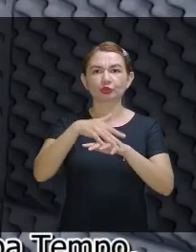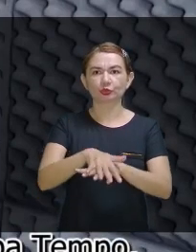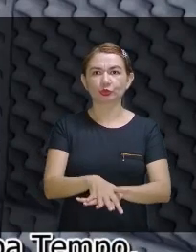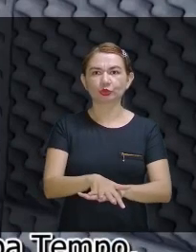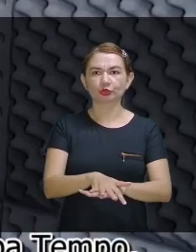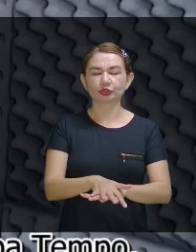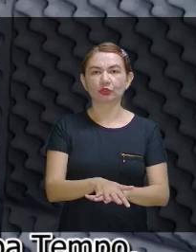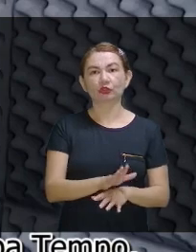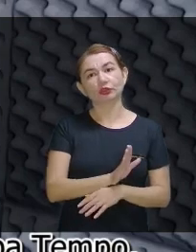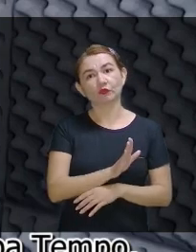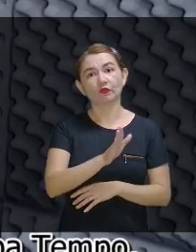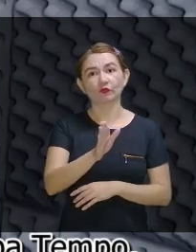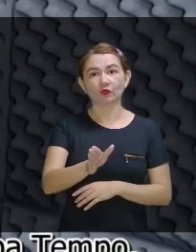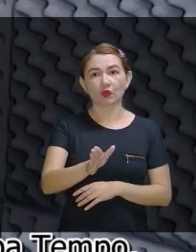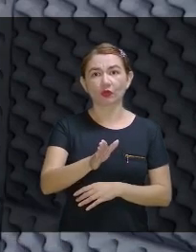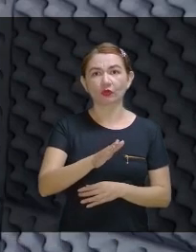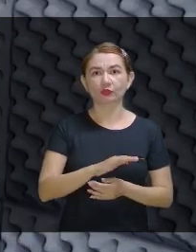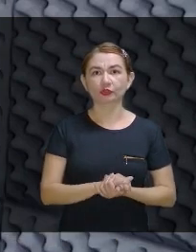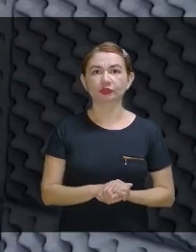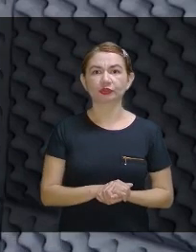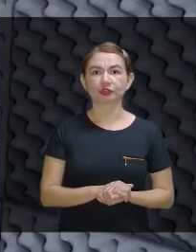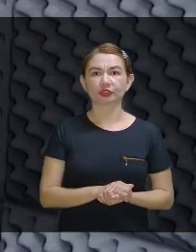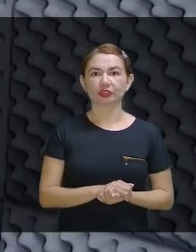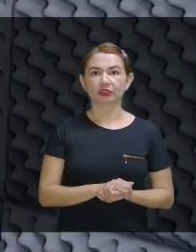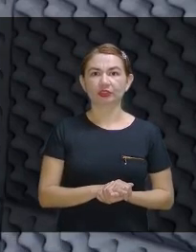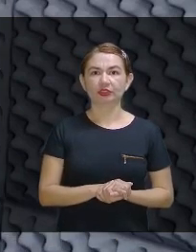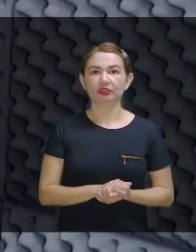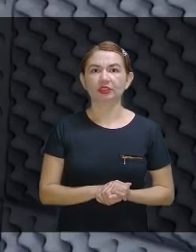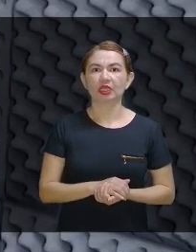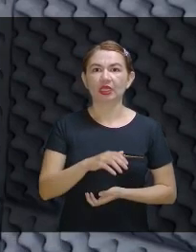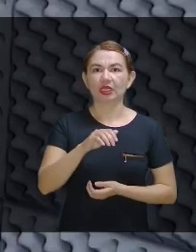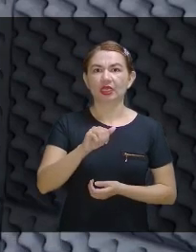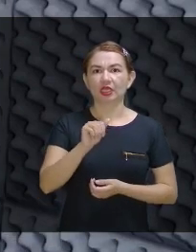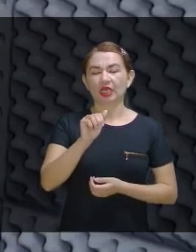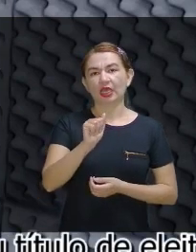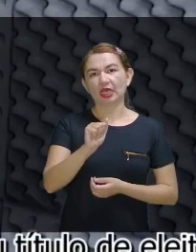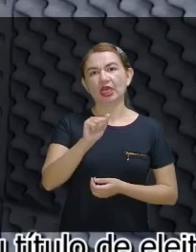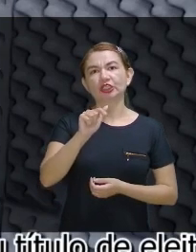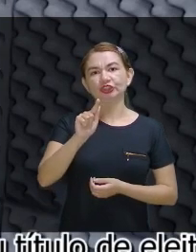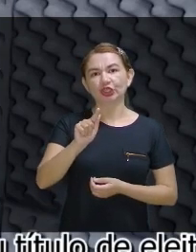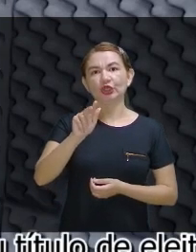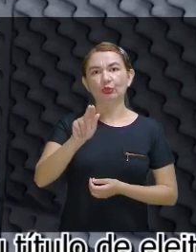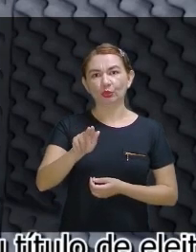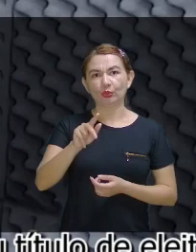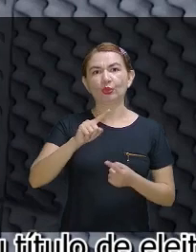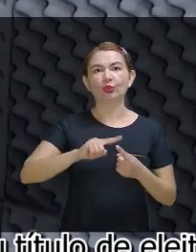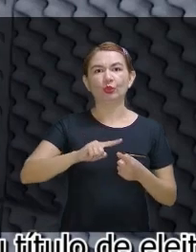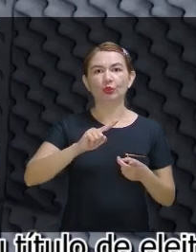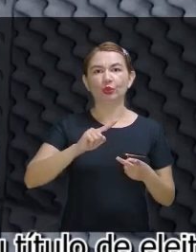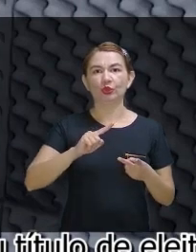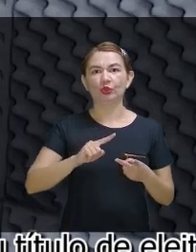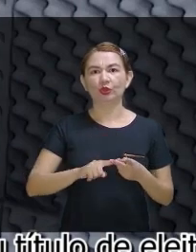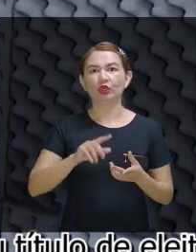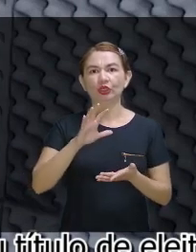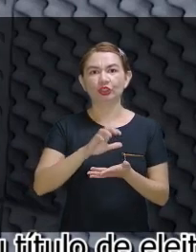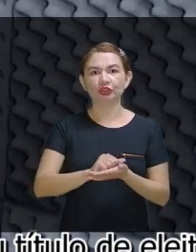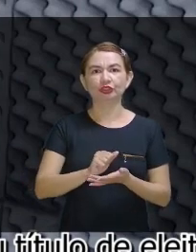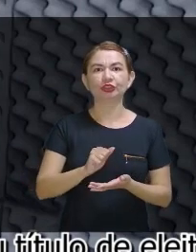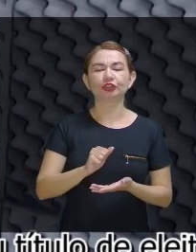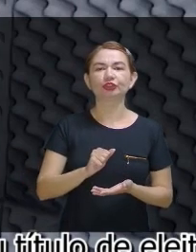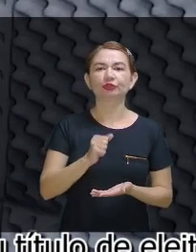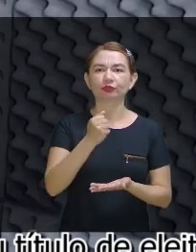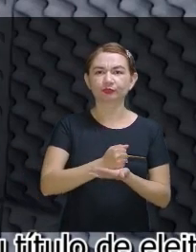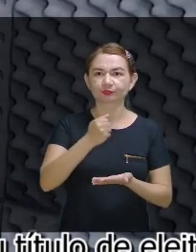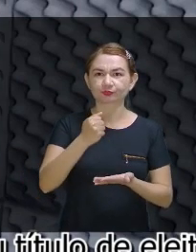comparecemos ao local, nós levamos o poupa-tempo, levamos a Advocacia Geral da União, levamos o